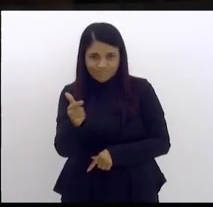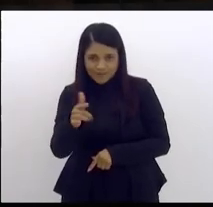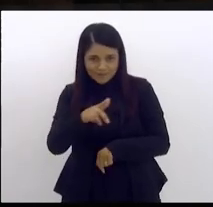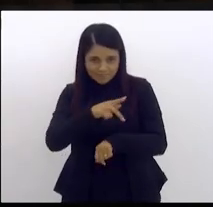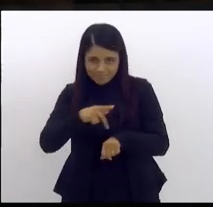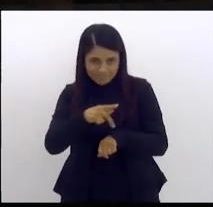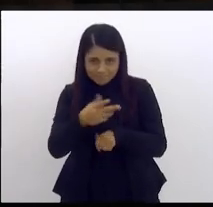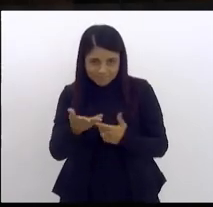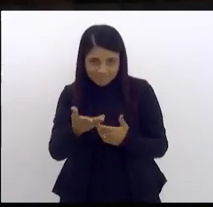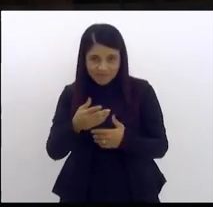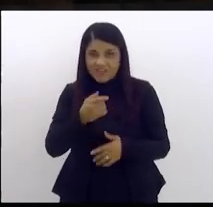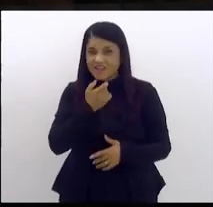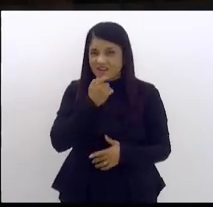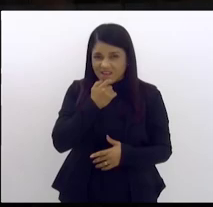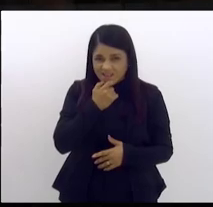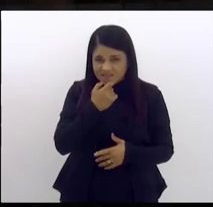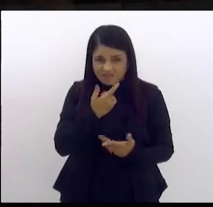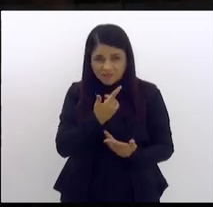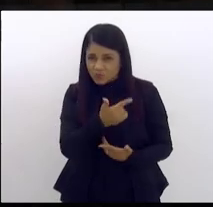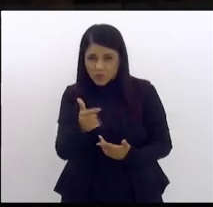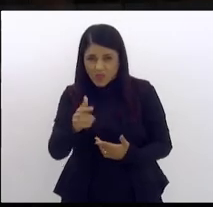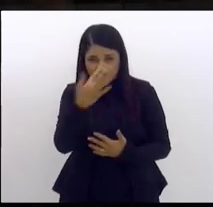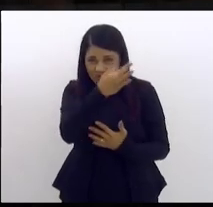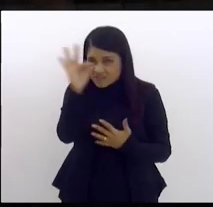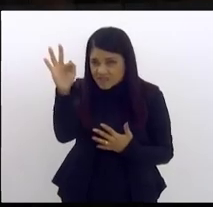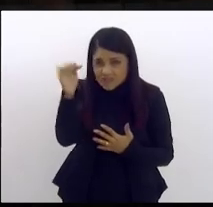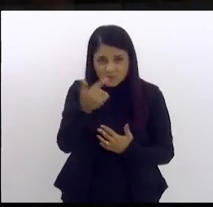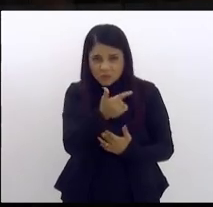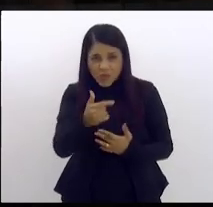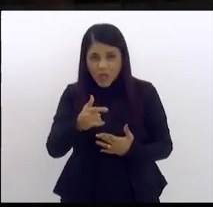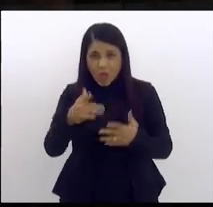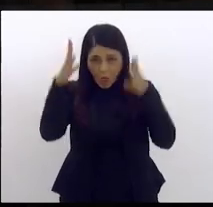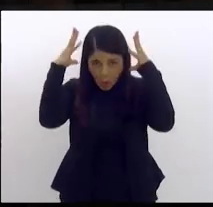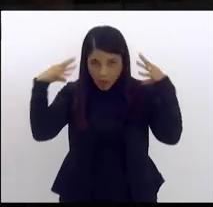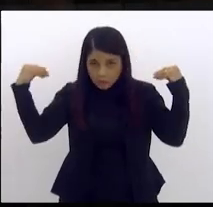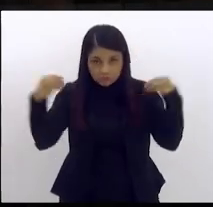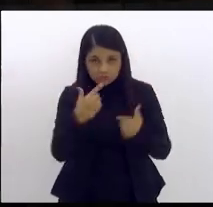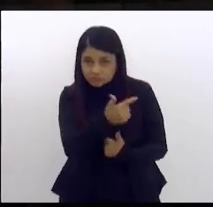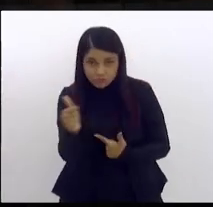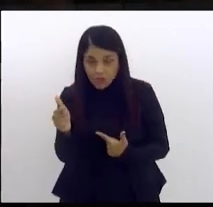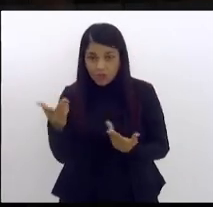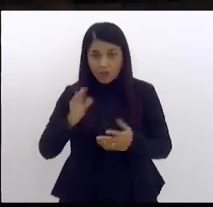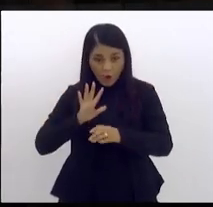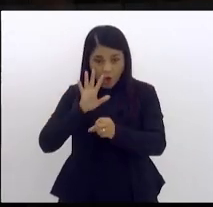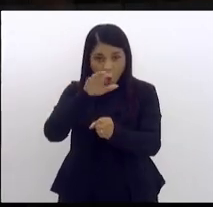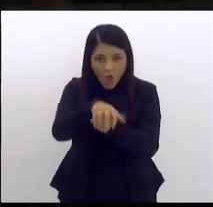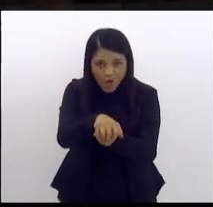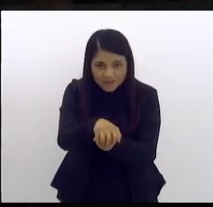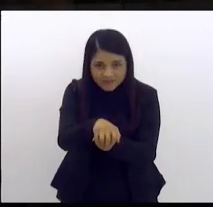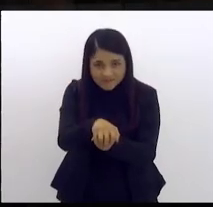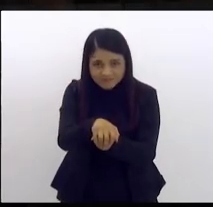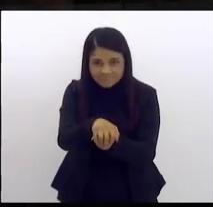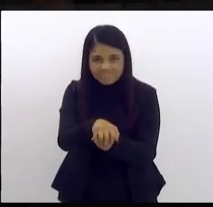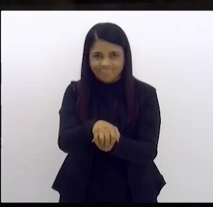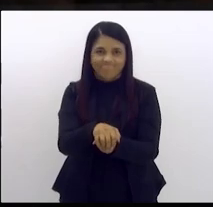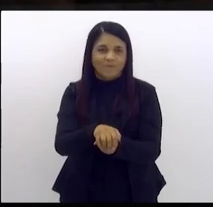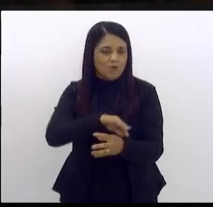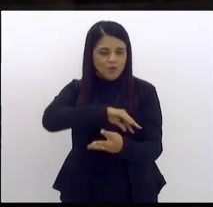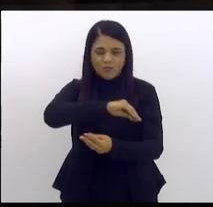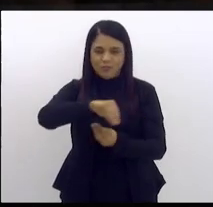ingleses aportaram onde franceses holandeses aportaram as suas colônias eles não Miss